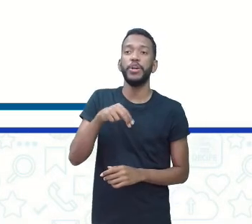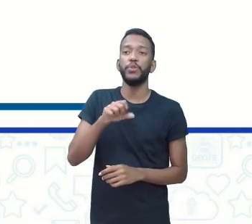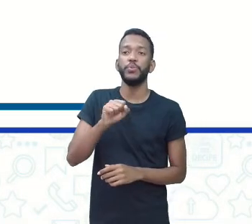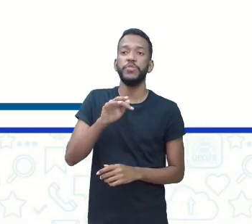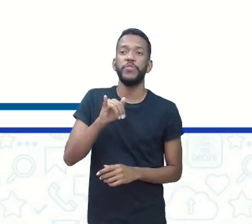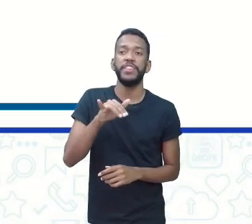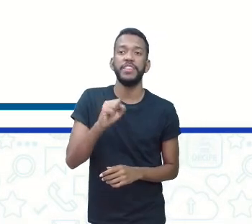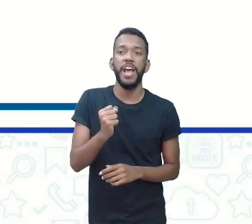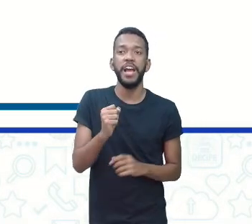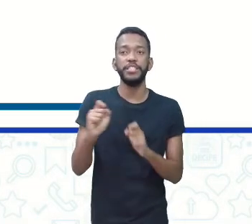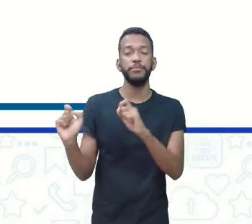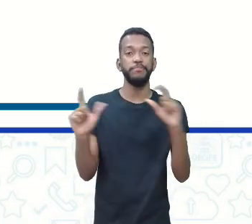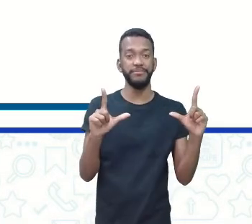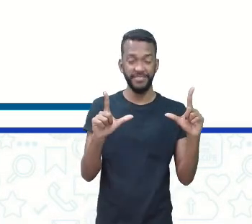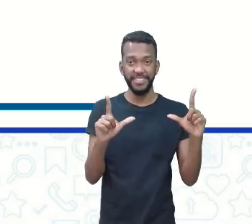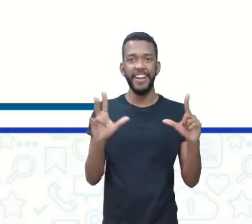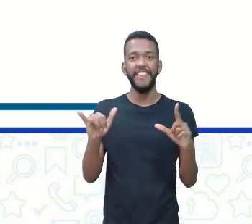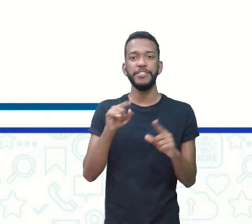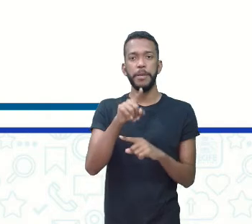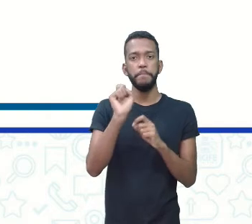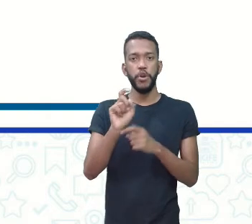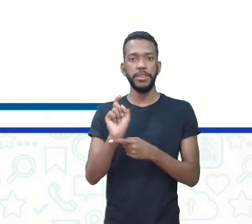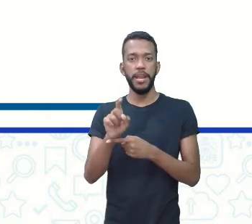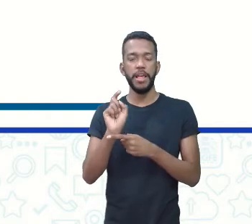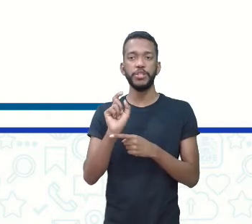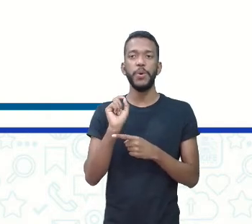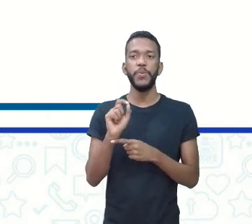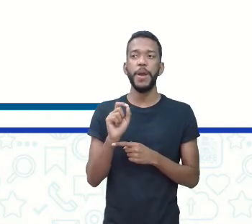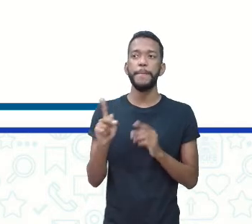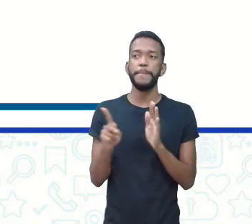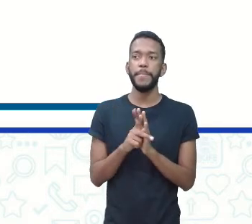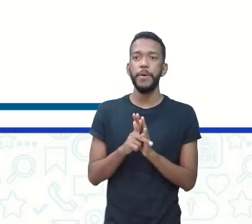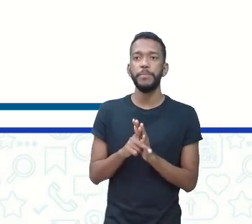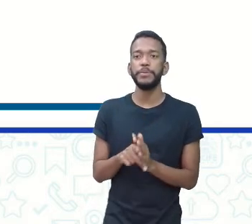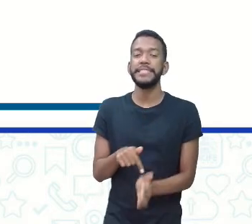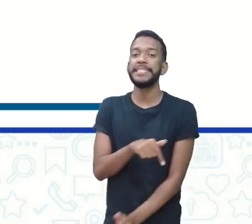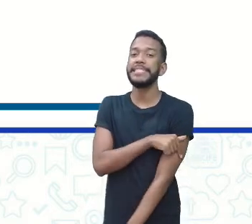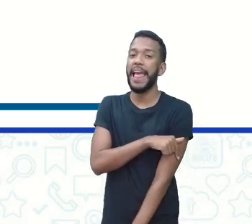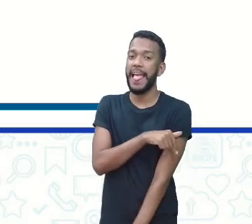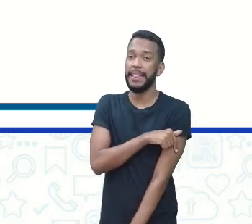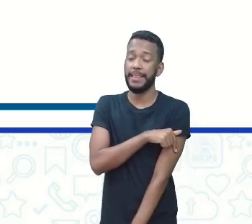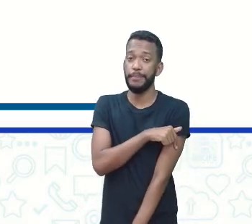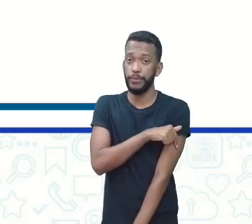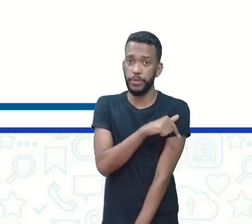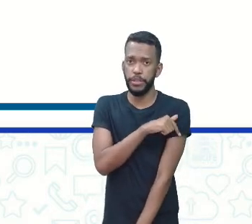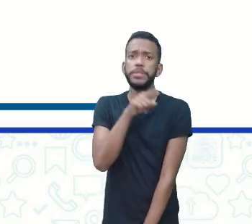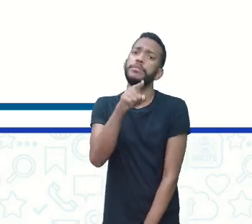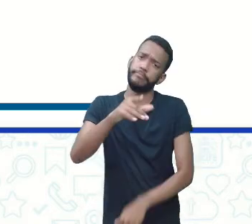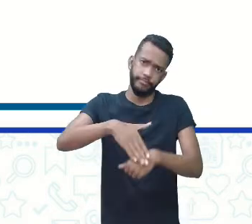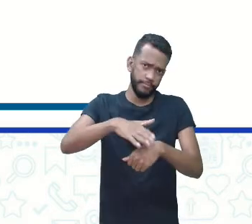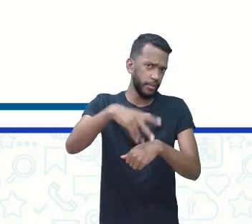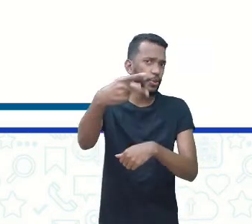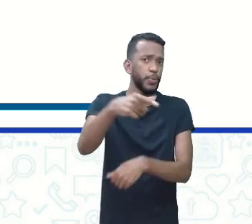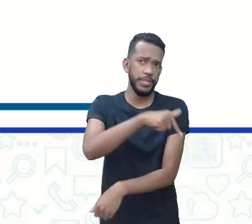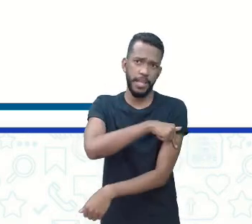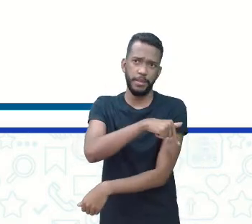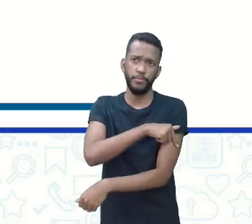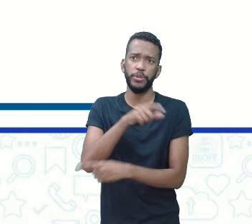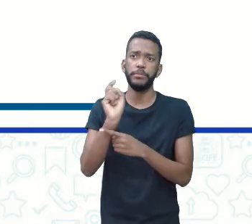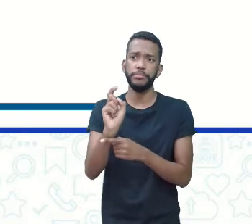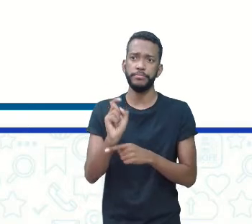E a última telinha que vai aparecer para você selecionar é a telinha da série. E aí você vai selecionar a sua, né? 7º ano, tá